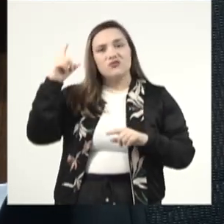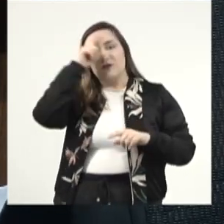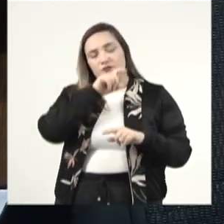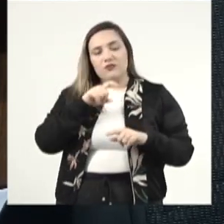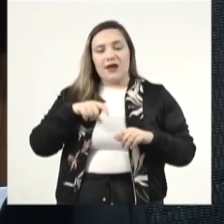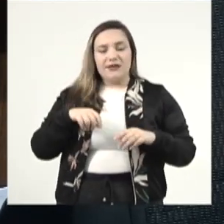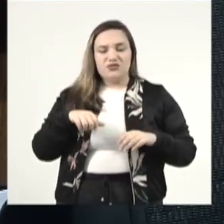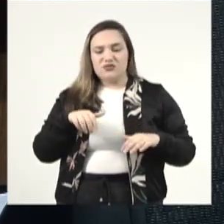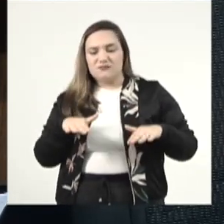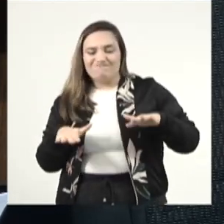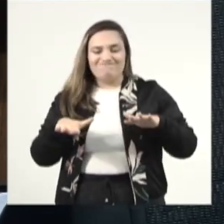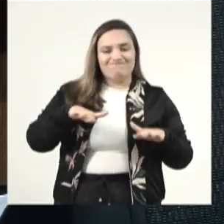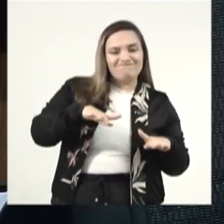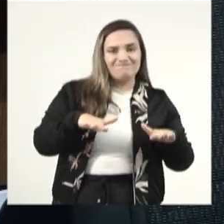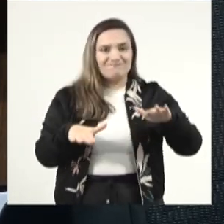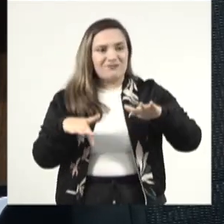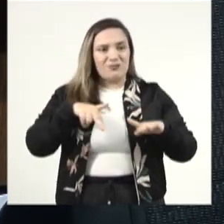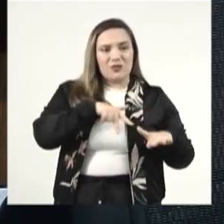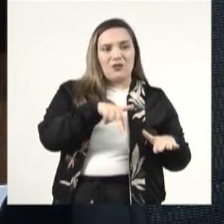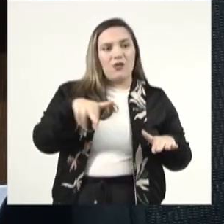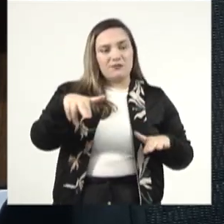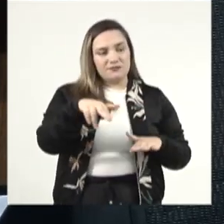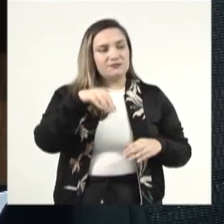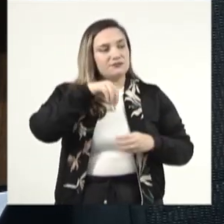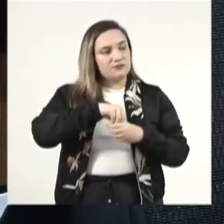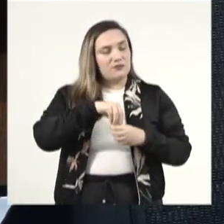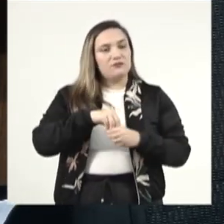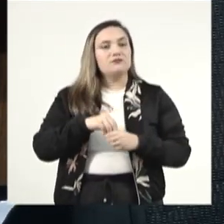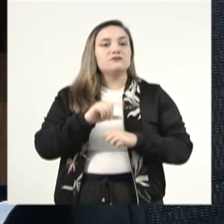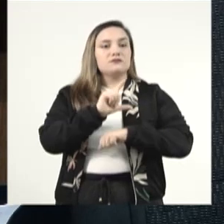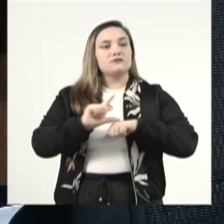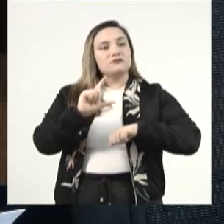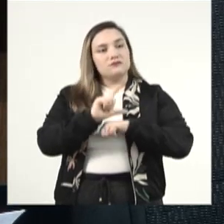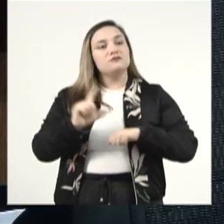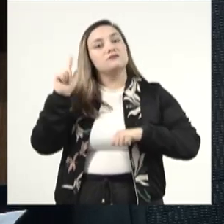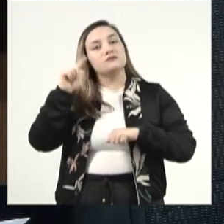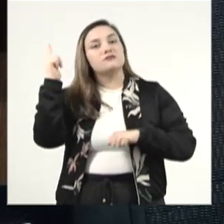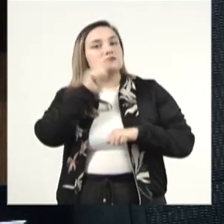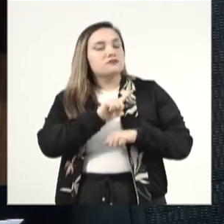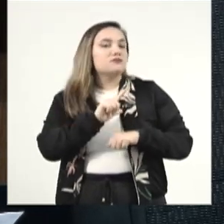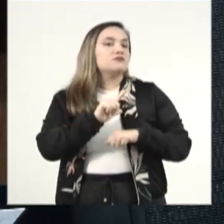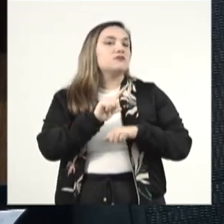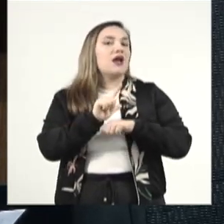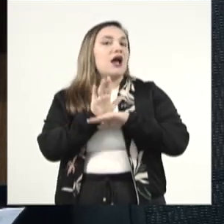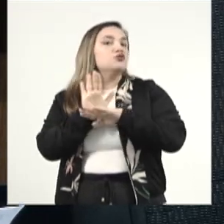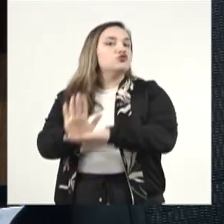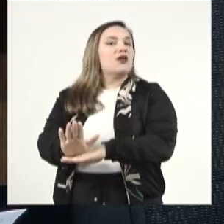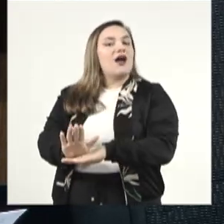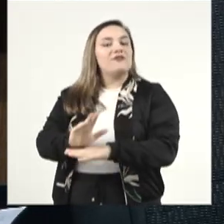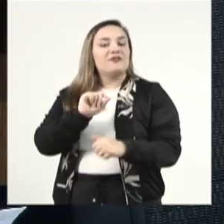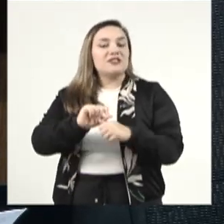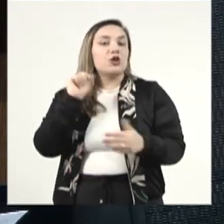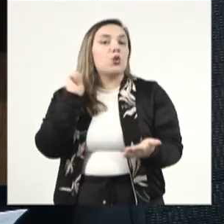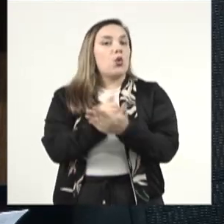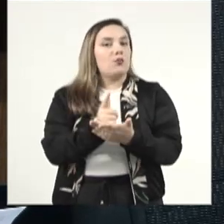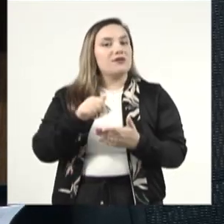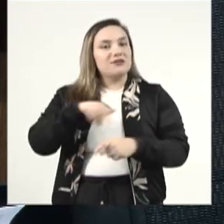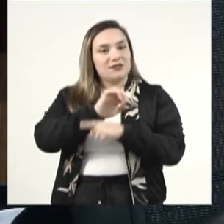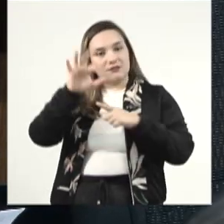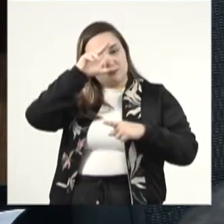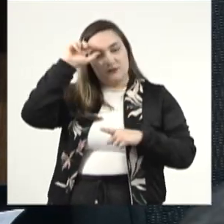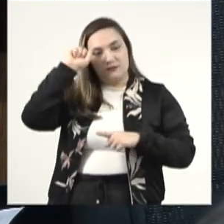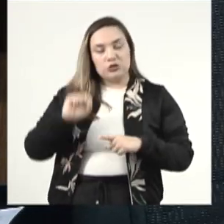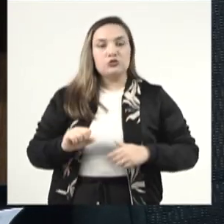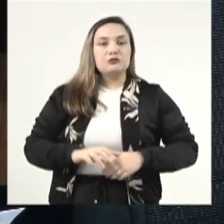mobilidade reduzida que estejam no interior do estabelecimento a fim de realizar compras no âmbito do Estado de Mato Grosso do